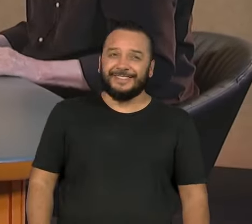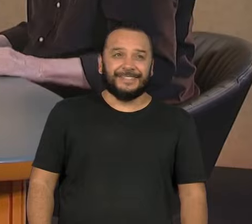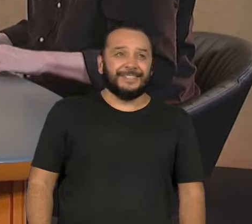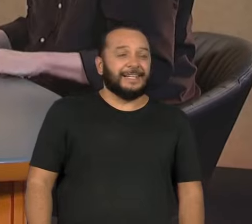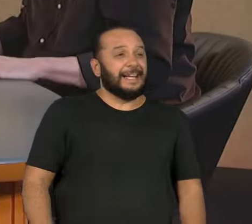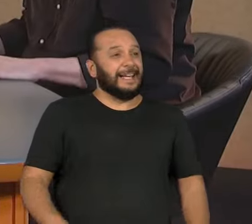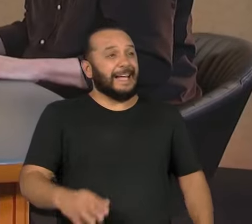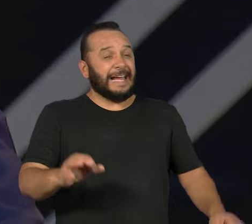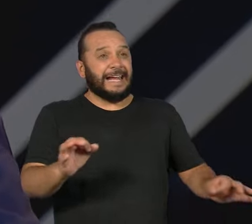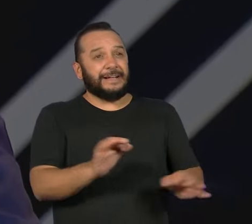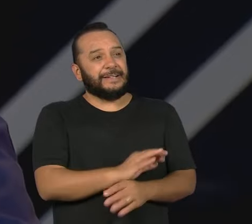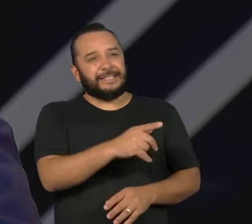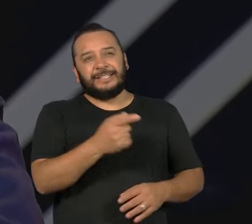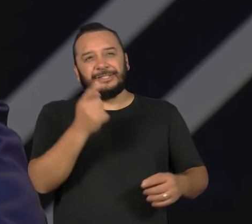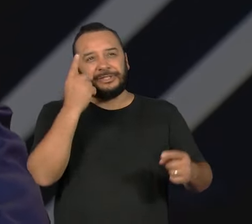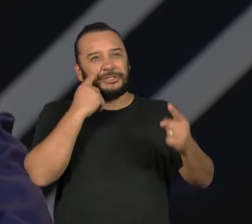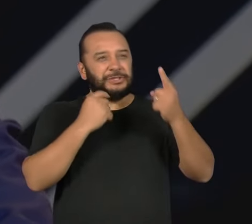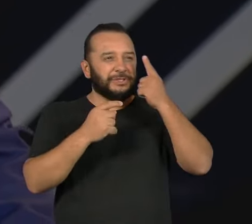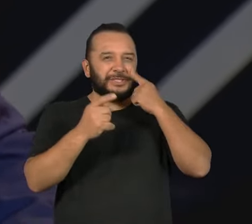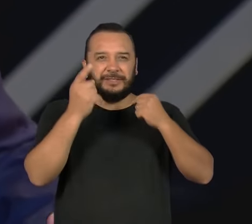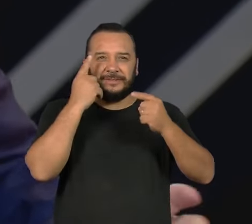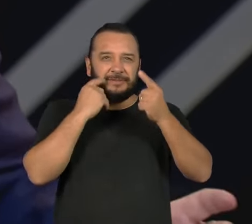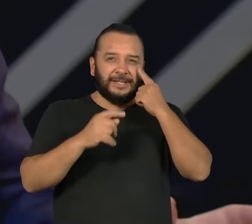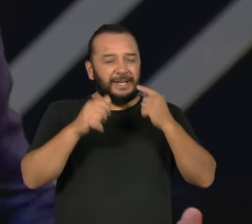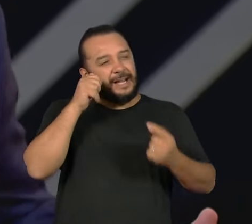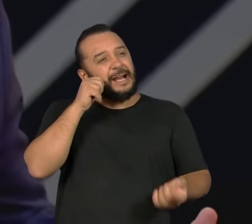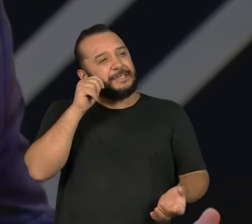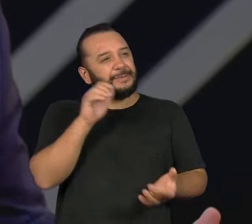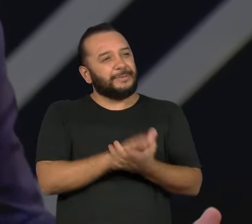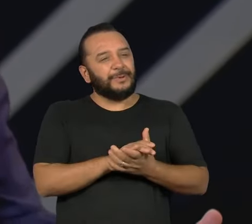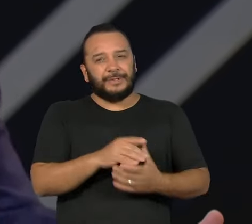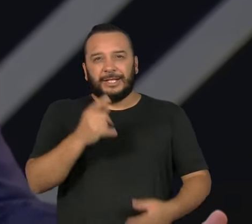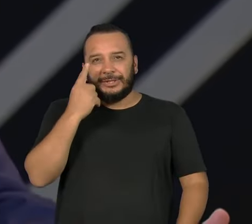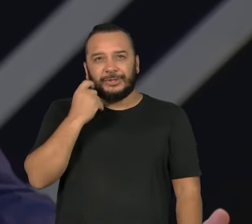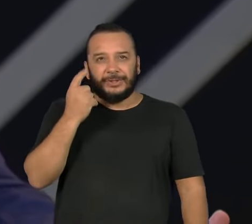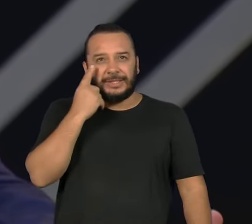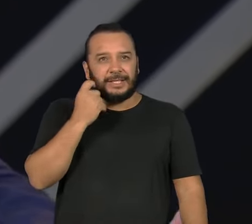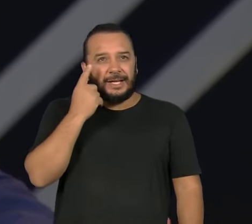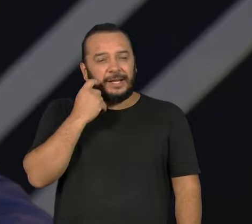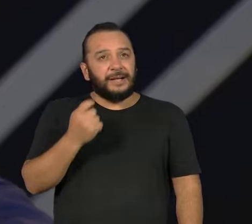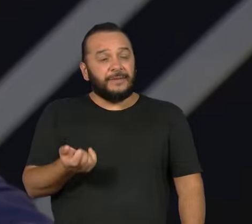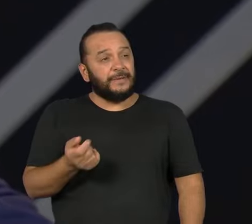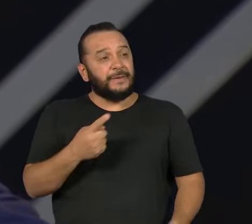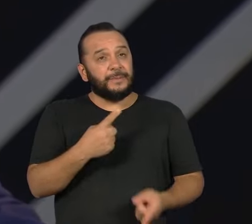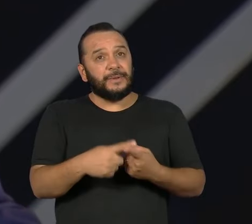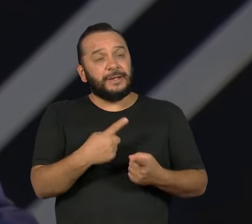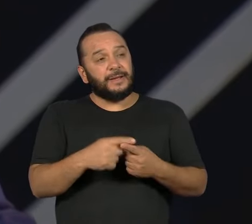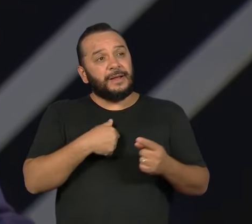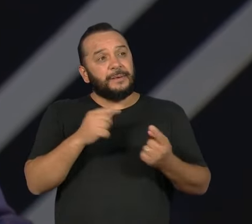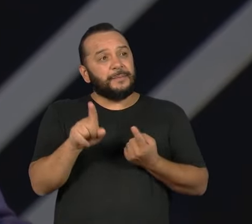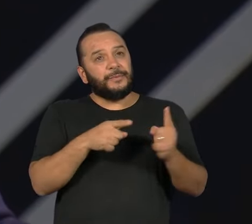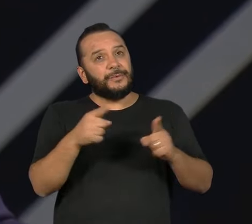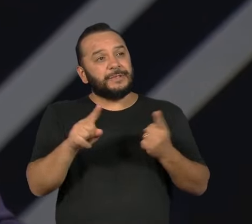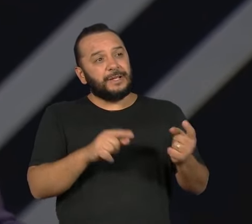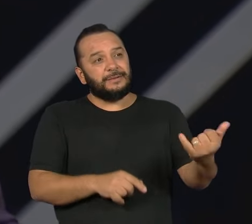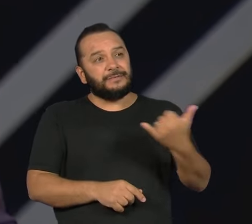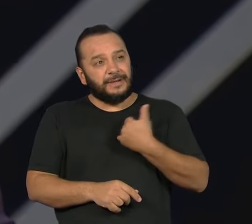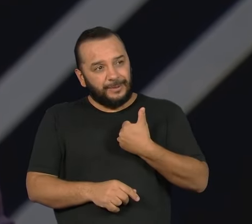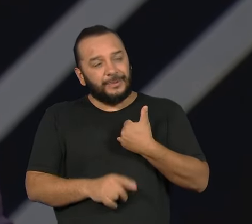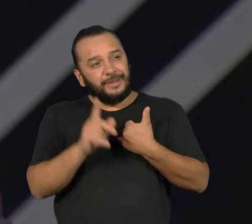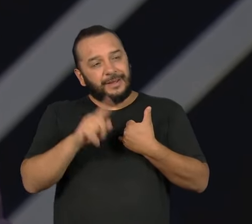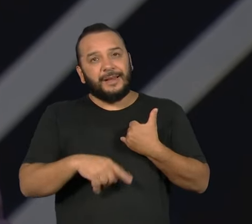cara, ele chorava, a mulher chorava, porque eu toquei uma música que ele disse para mim que tinha